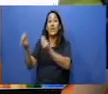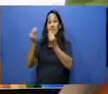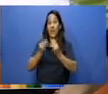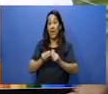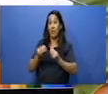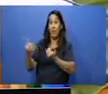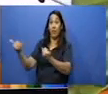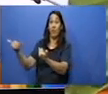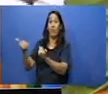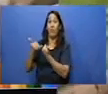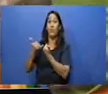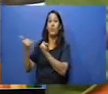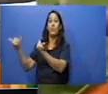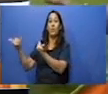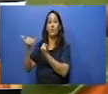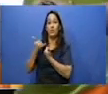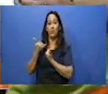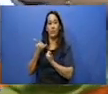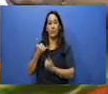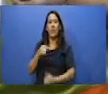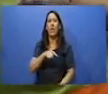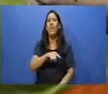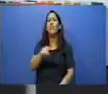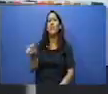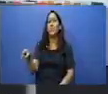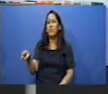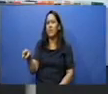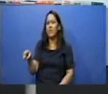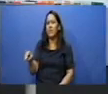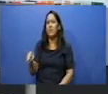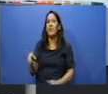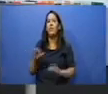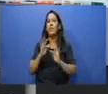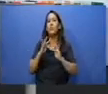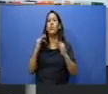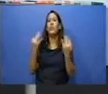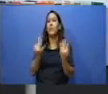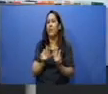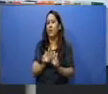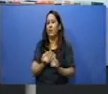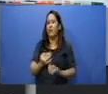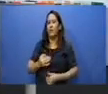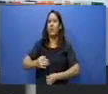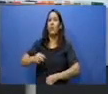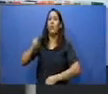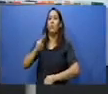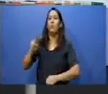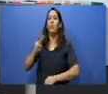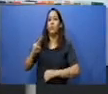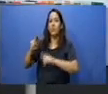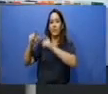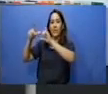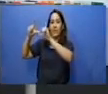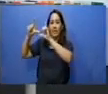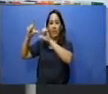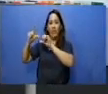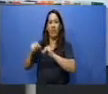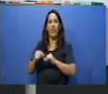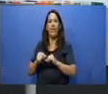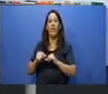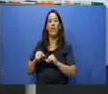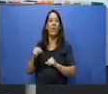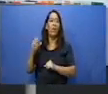notícias? E você? A sua família liga a televisão para saber as notícias? Sua mãe ouve